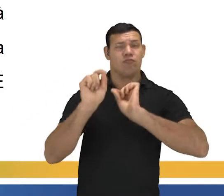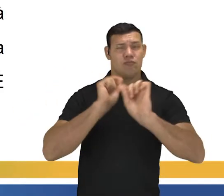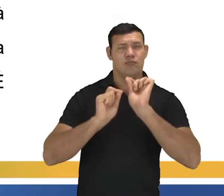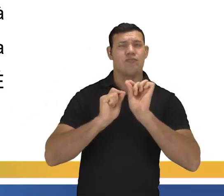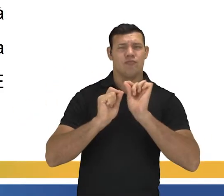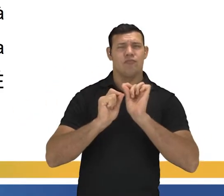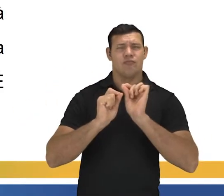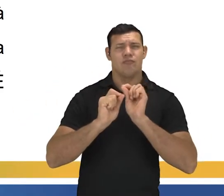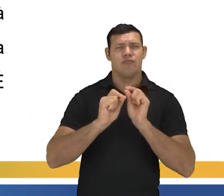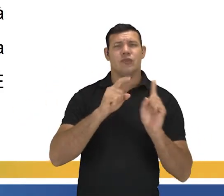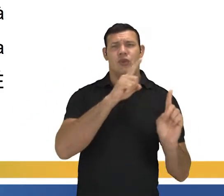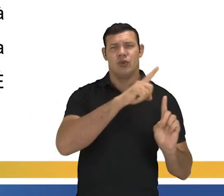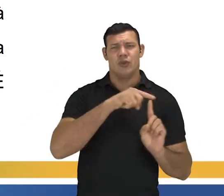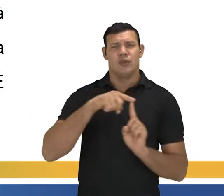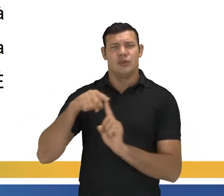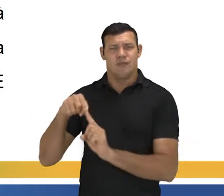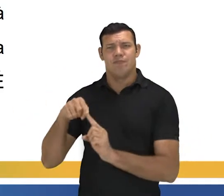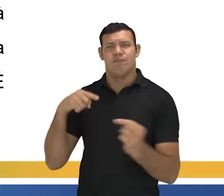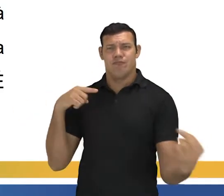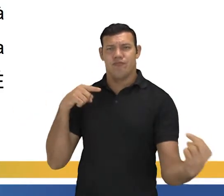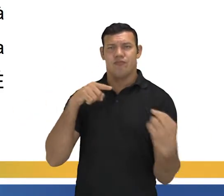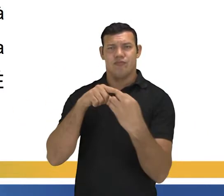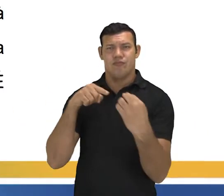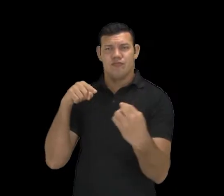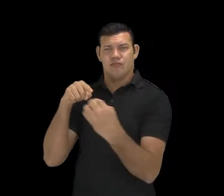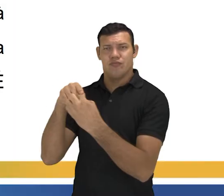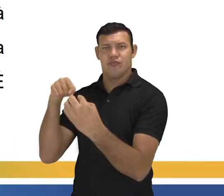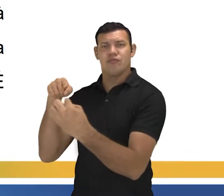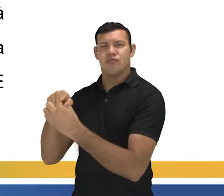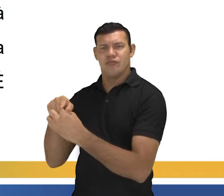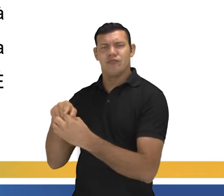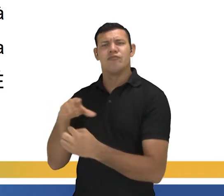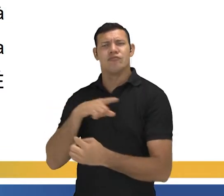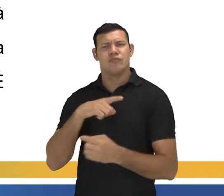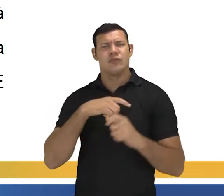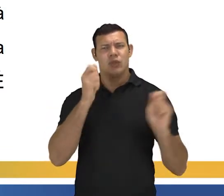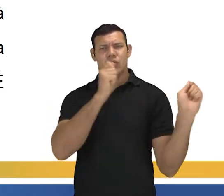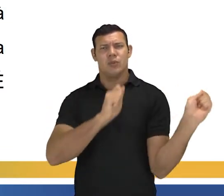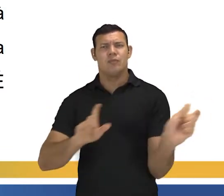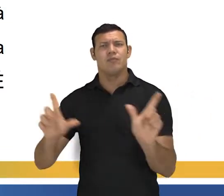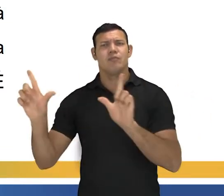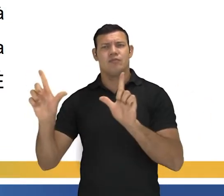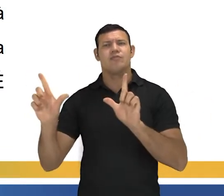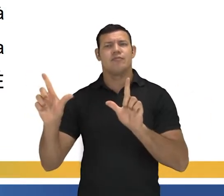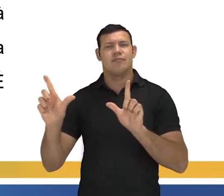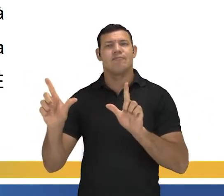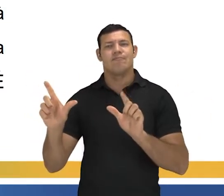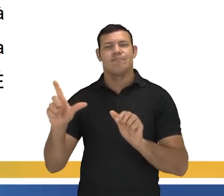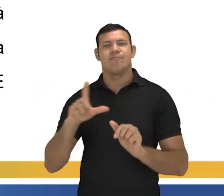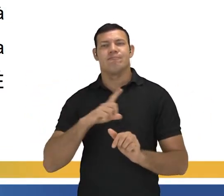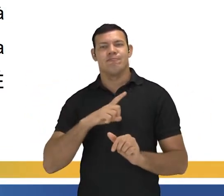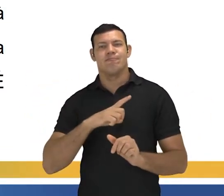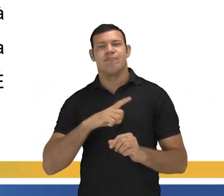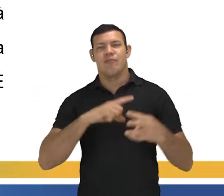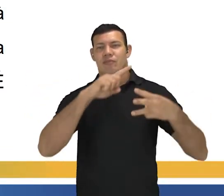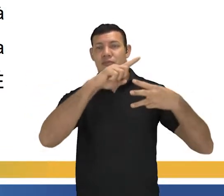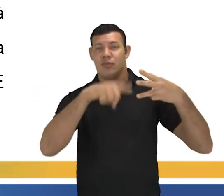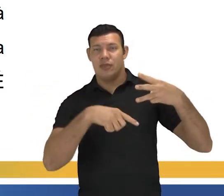os tipos de associação. Aqui no slide nós podemos ver que temos 3 tipos de associação.